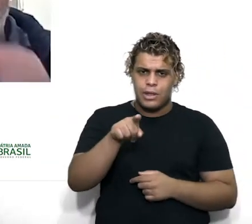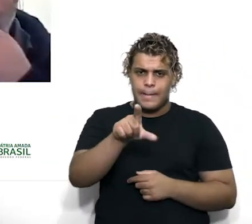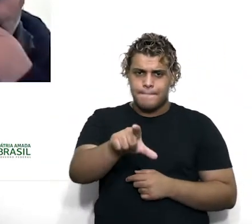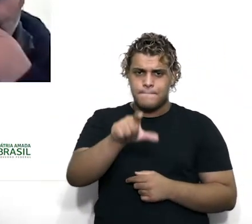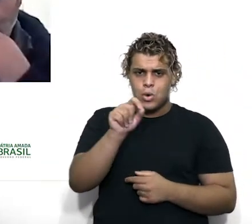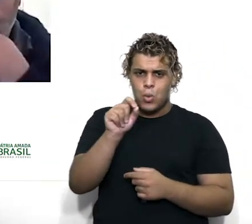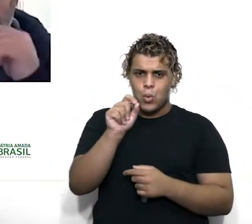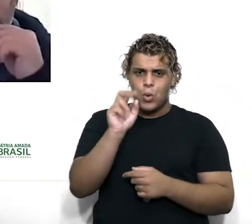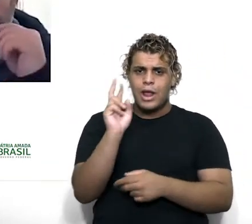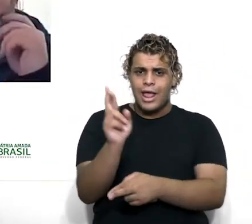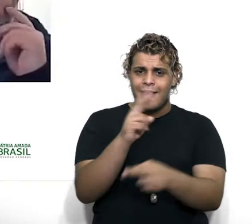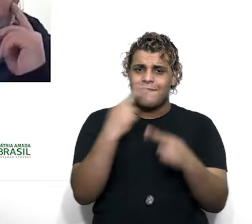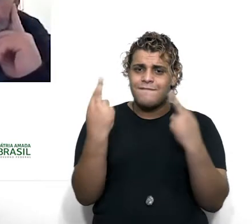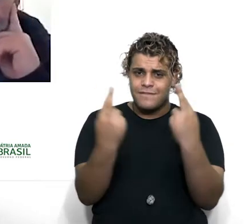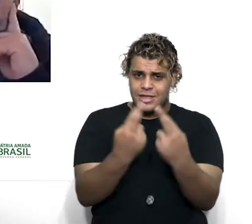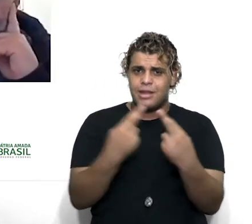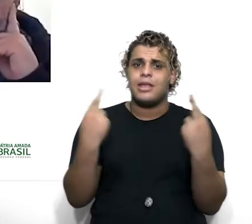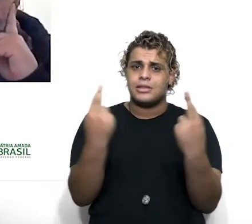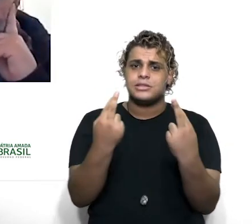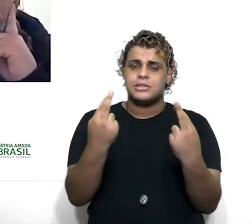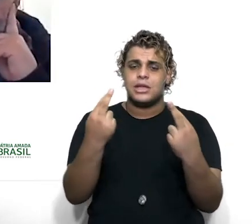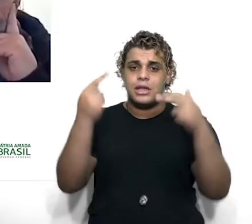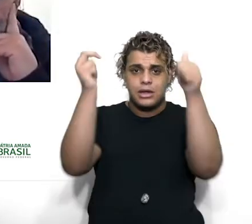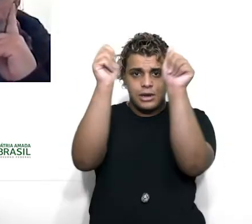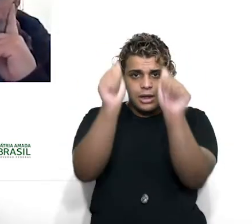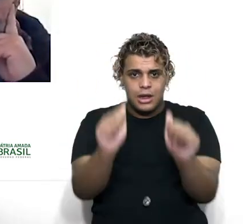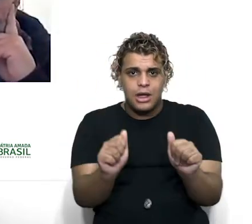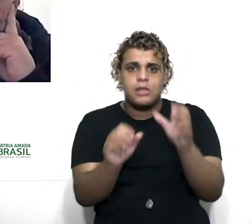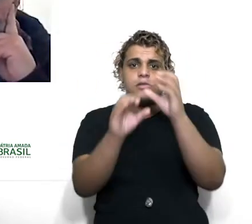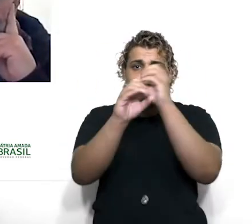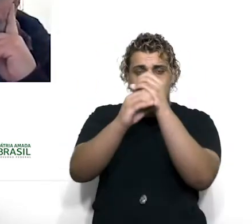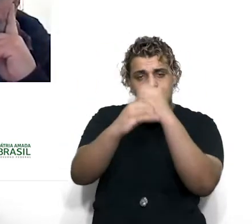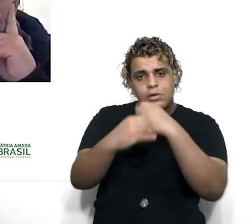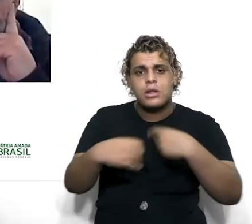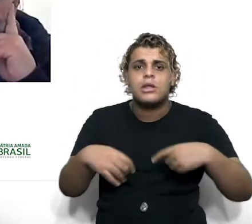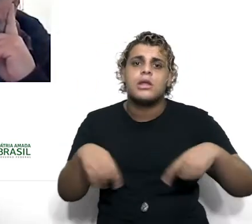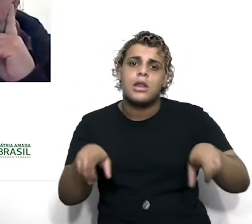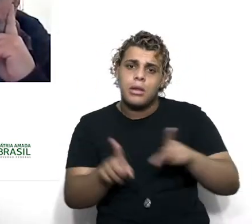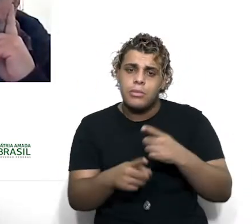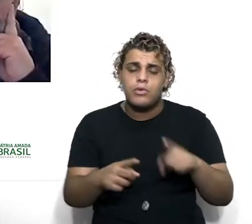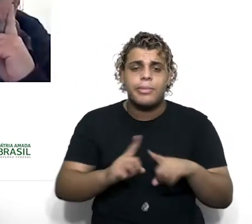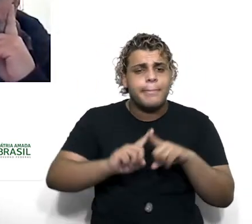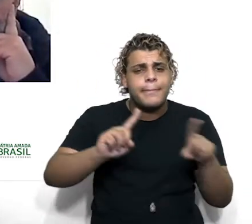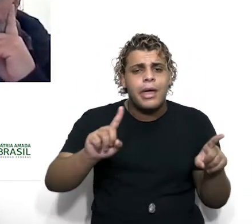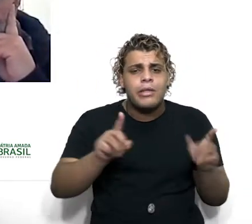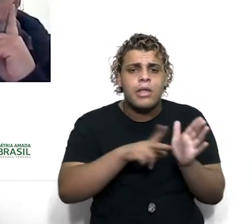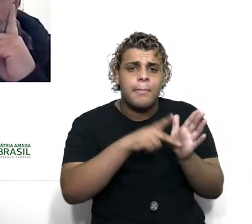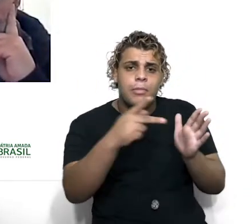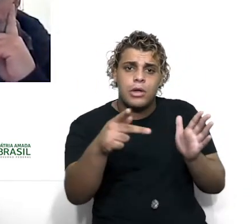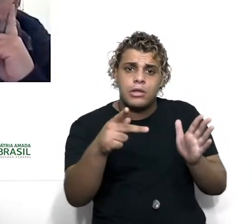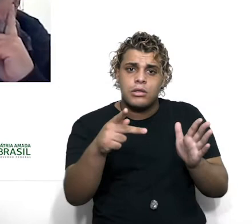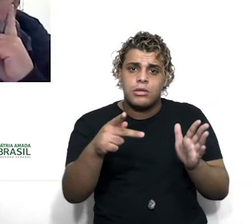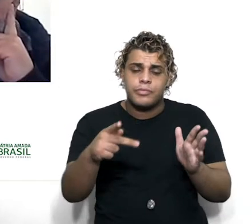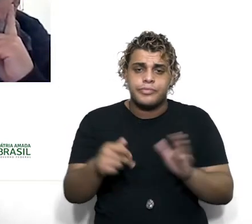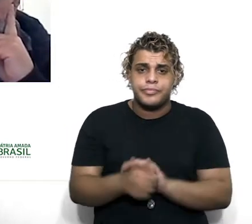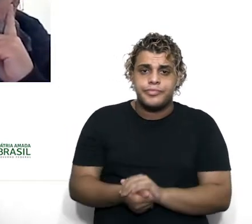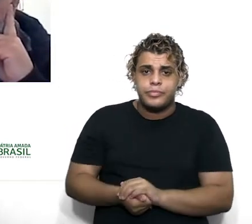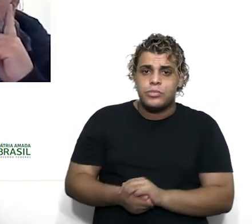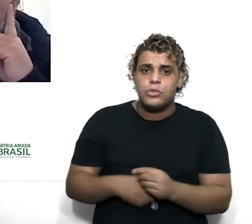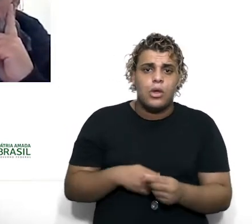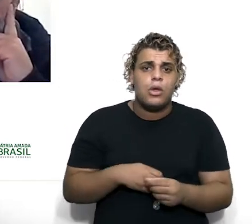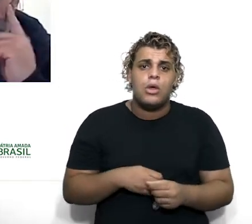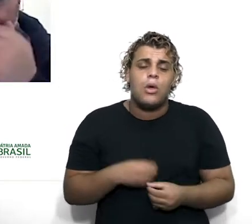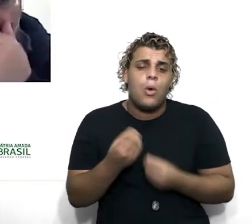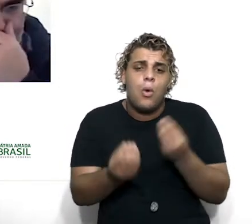música. E a poesia? Onde mora na sua criação esse desejo que o leva